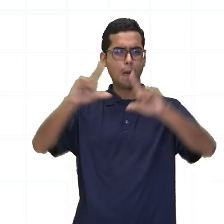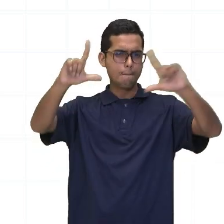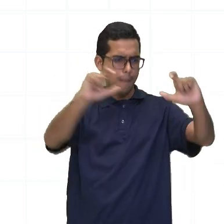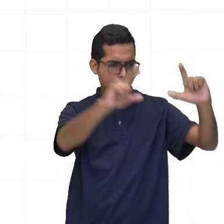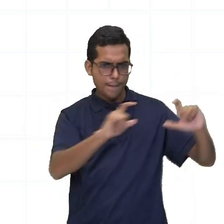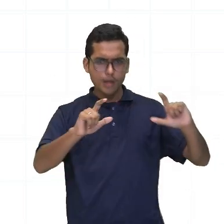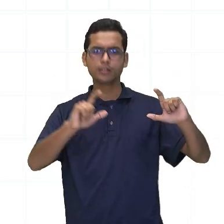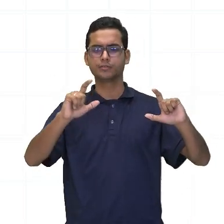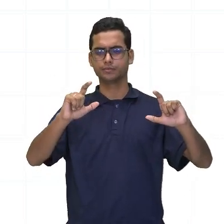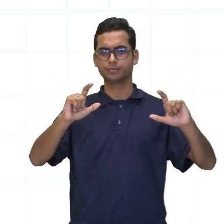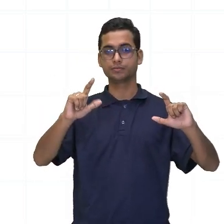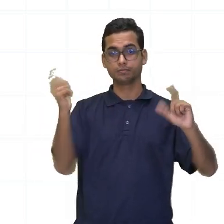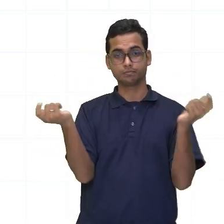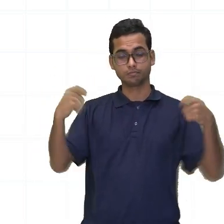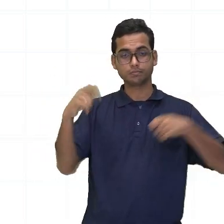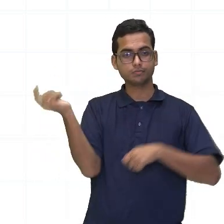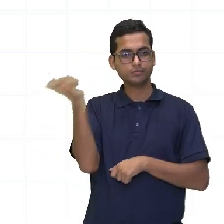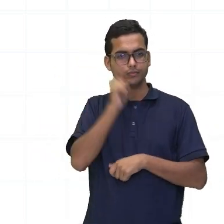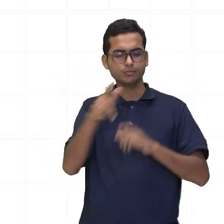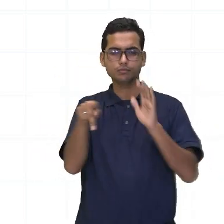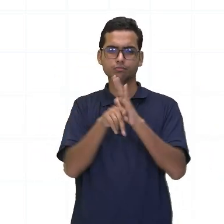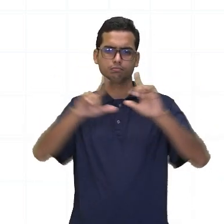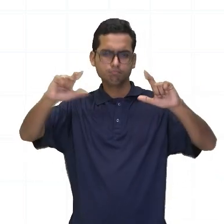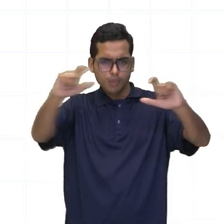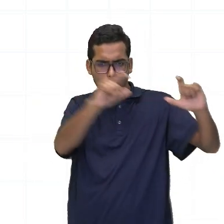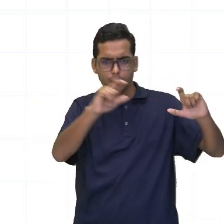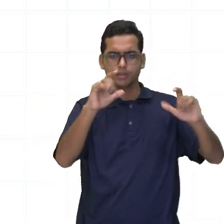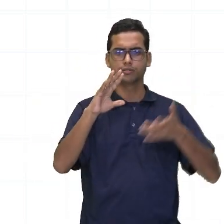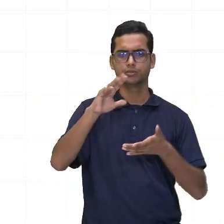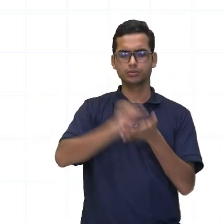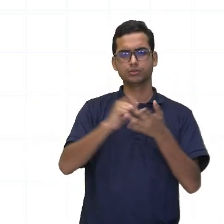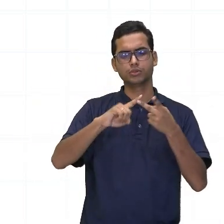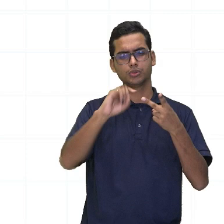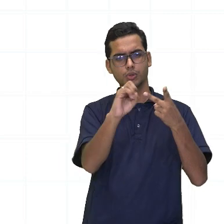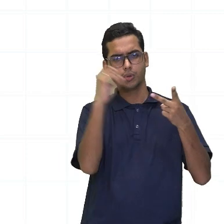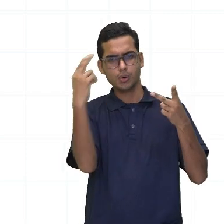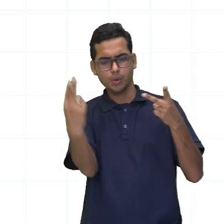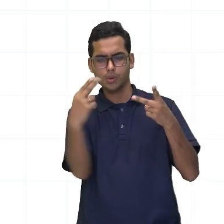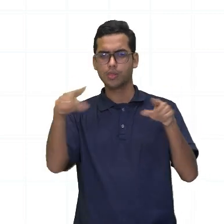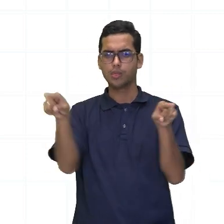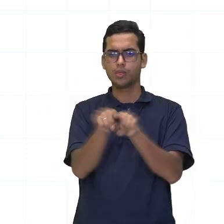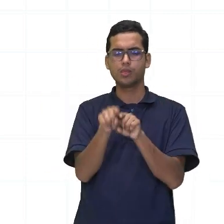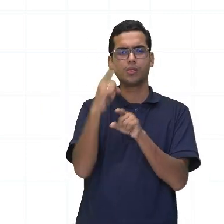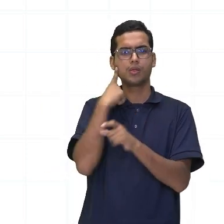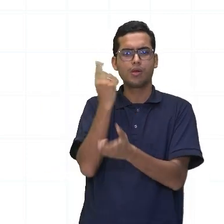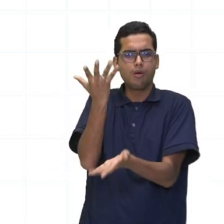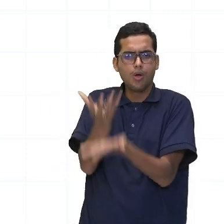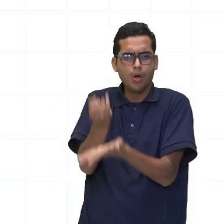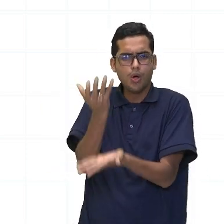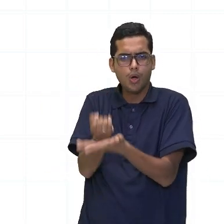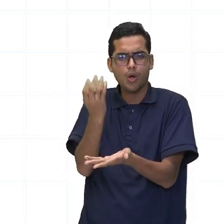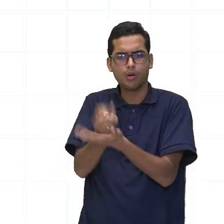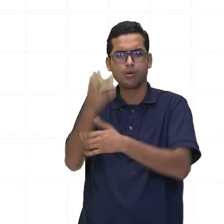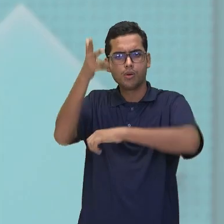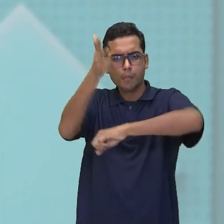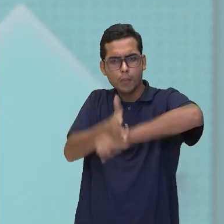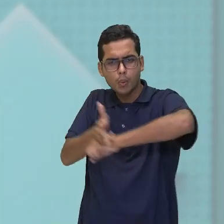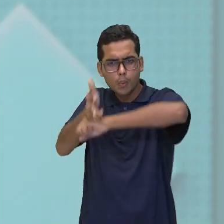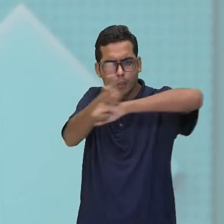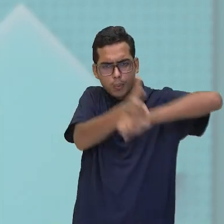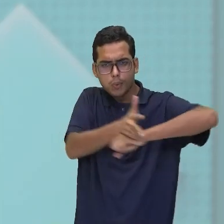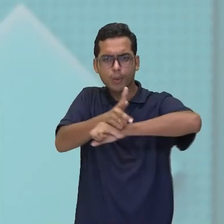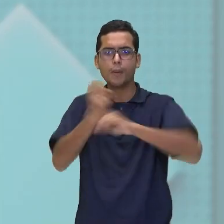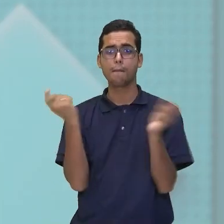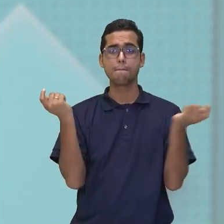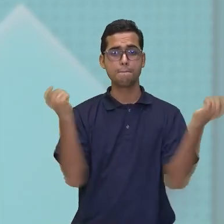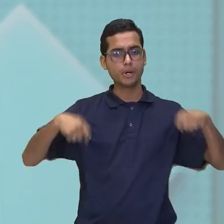evento, que pode ser um meio fotográfico ou de gravação e áudio, ou seja, uma filmagem. Então, a gente